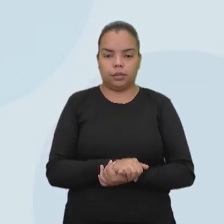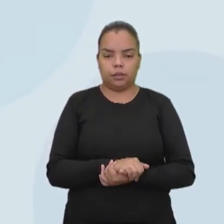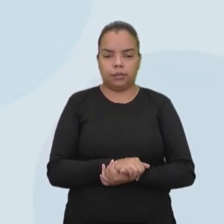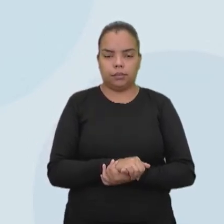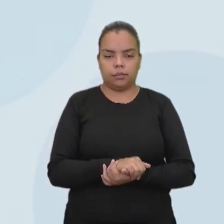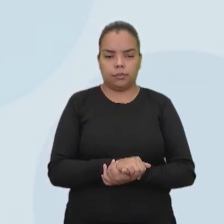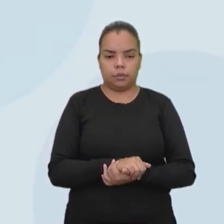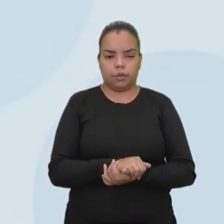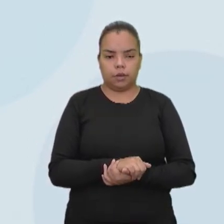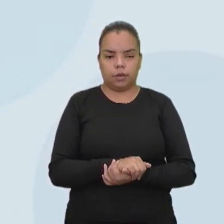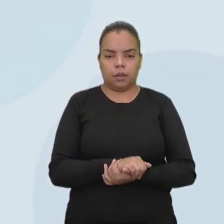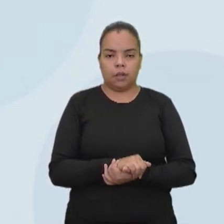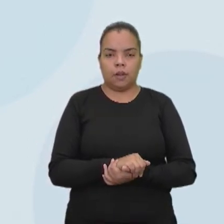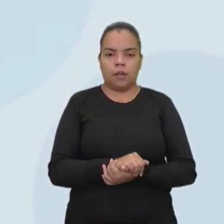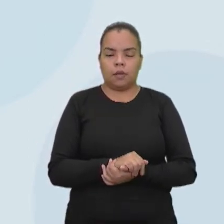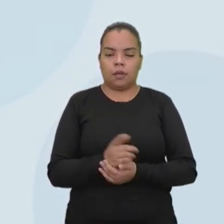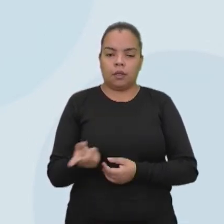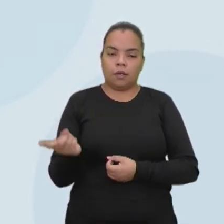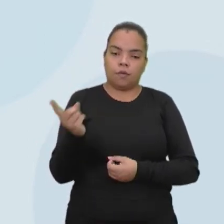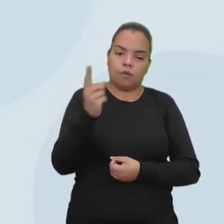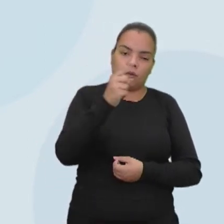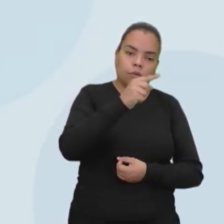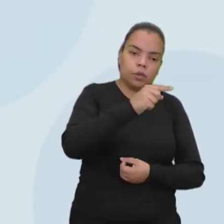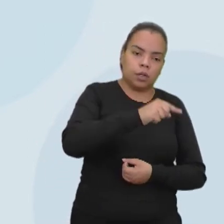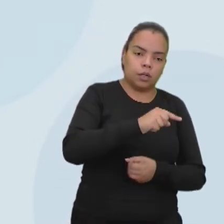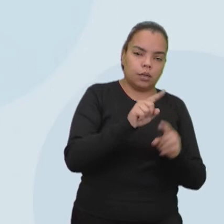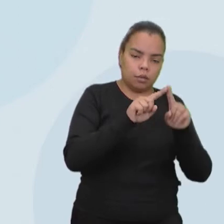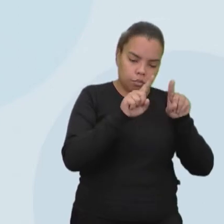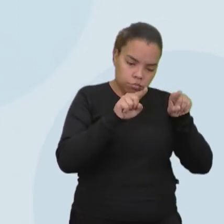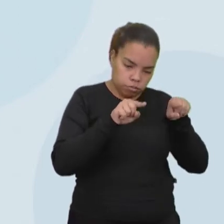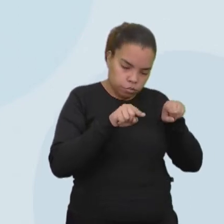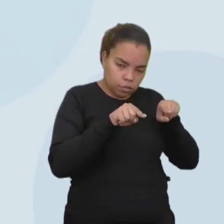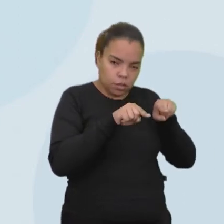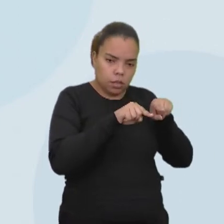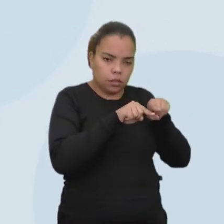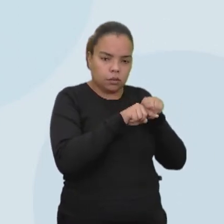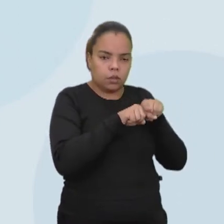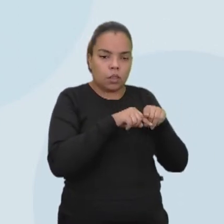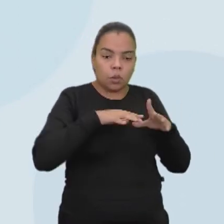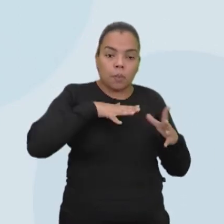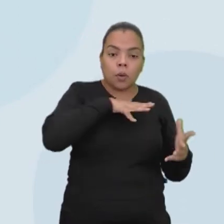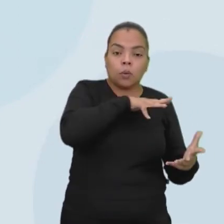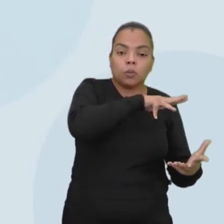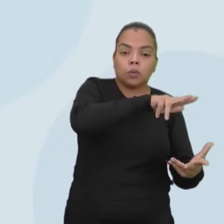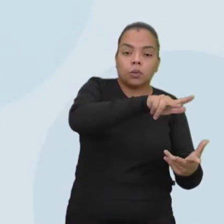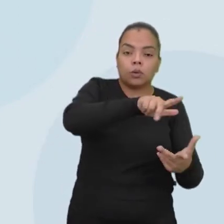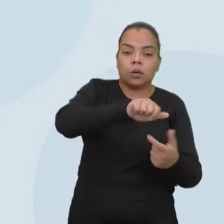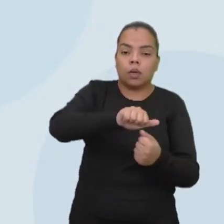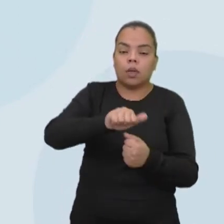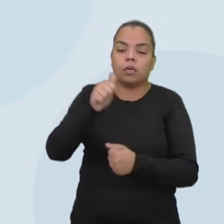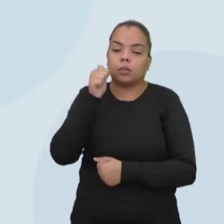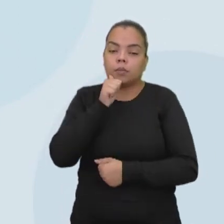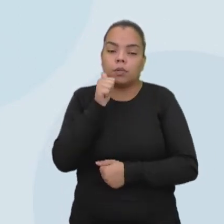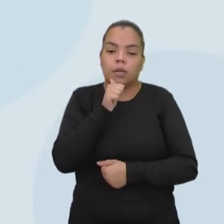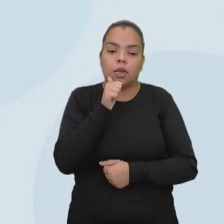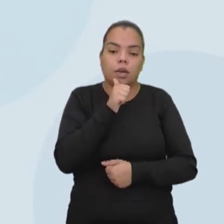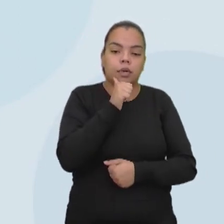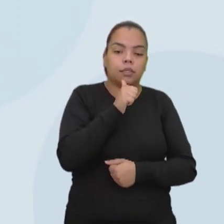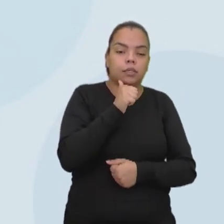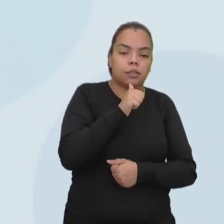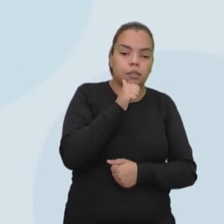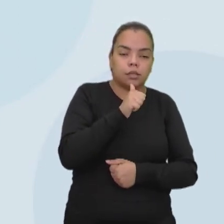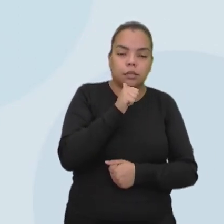E voltando lá para a representação política, no mundo, as mulheres ocupavam, nesse ano